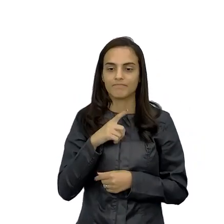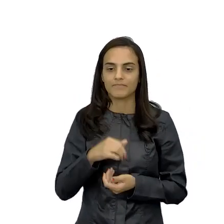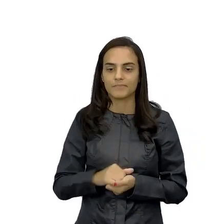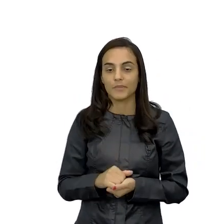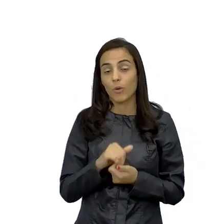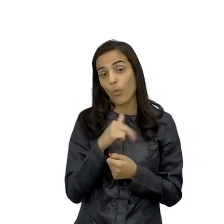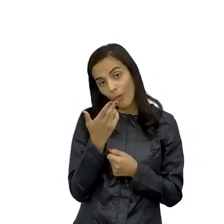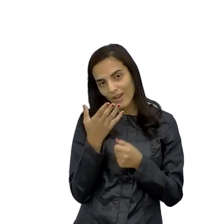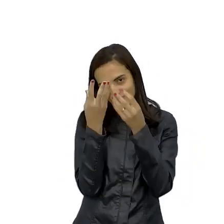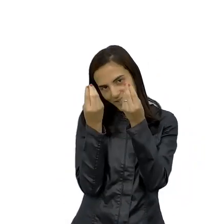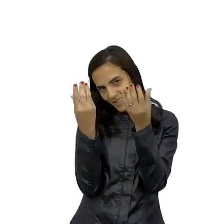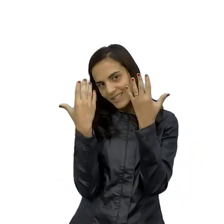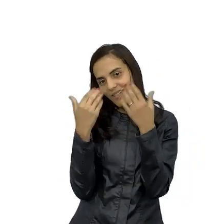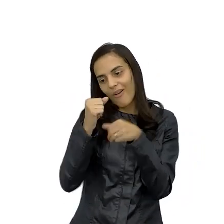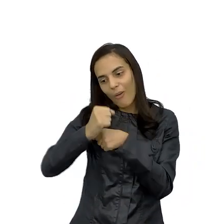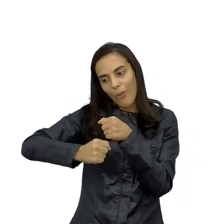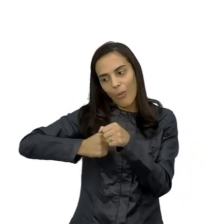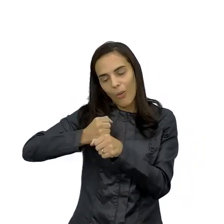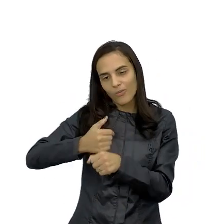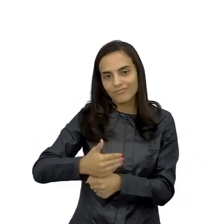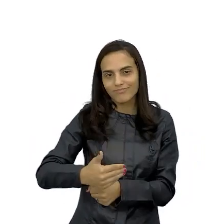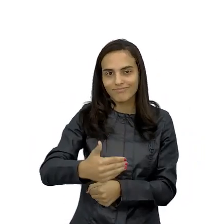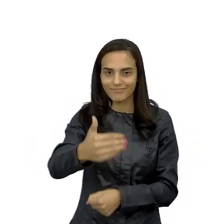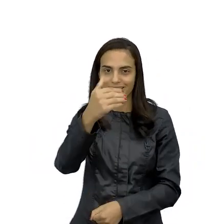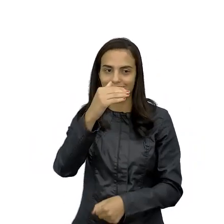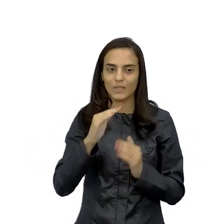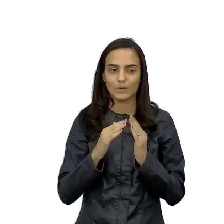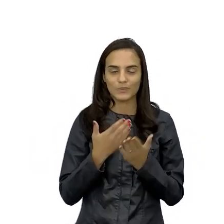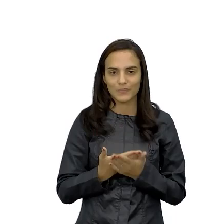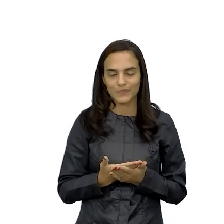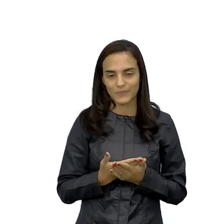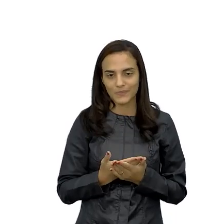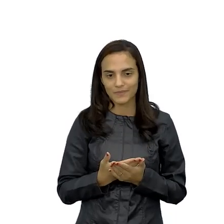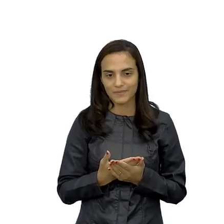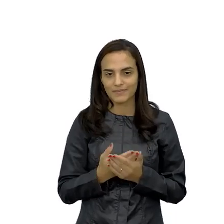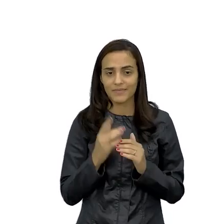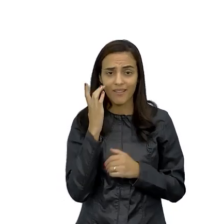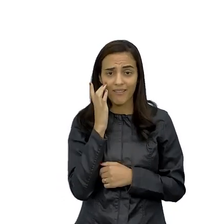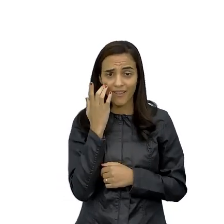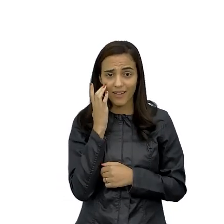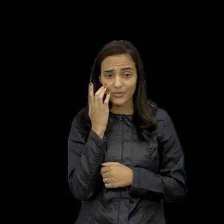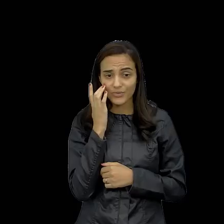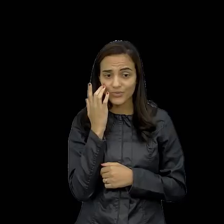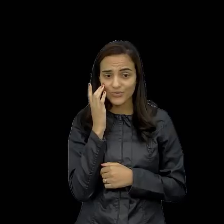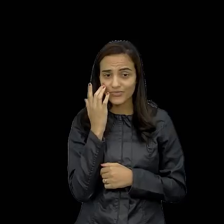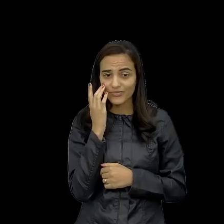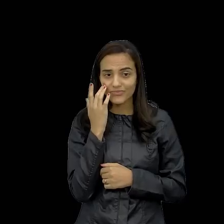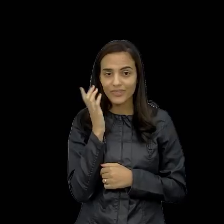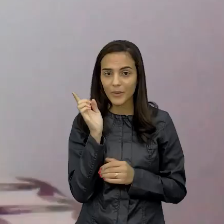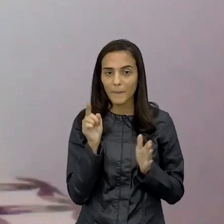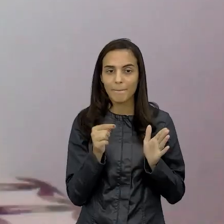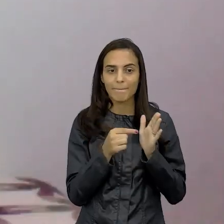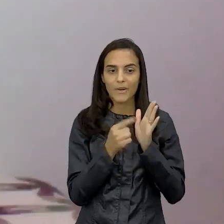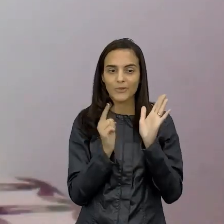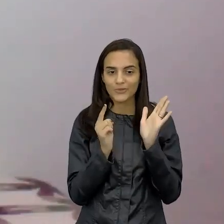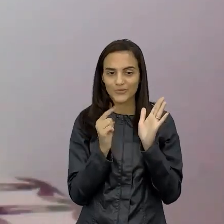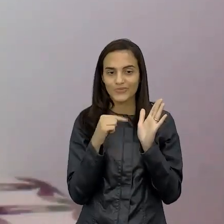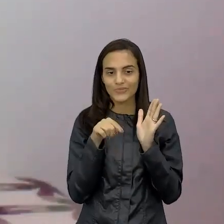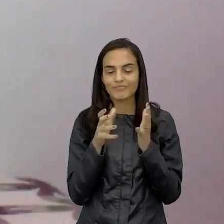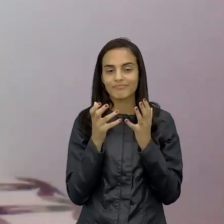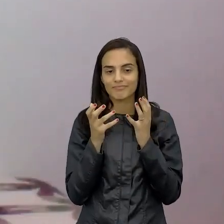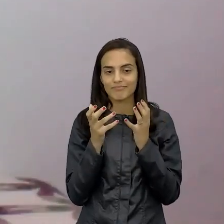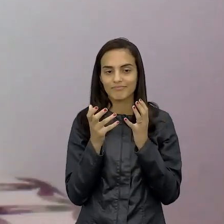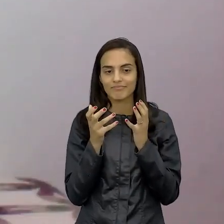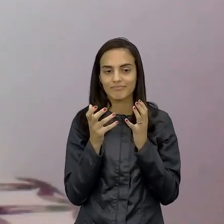foram esquecidos ao longo desse percurso deles da escola. Acho que é esse ponto que a gente